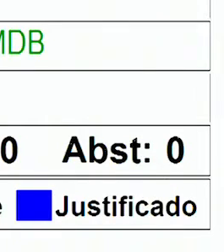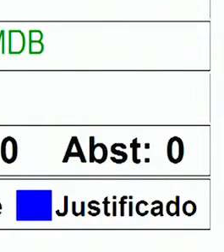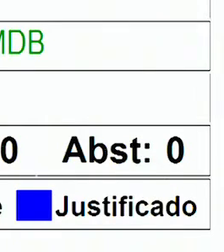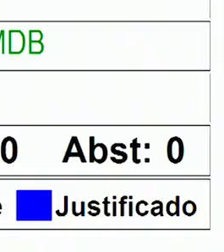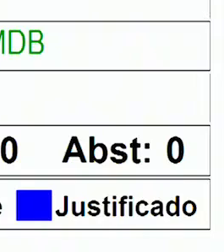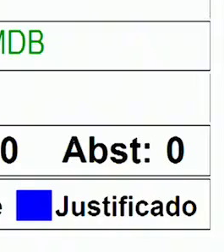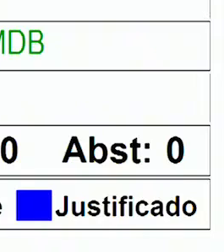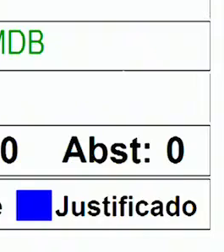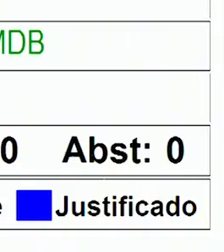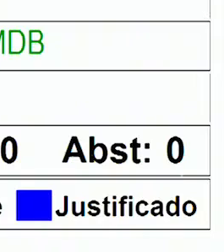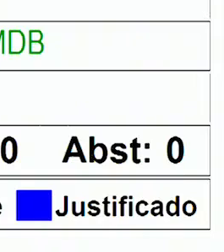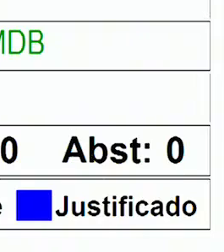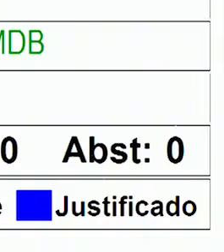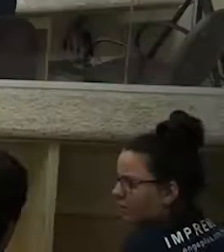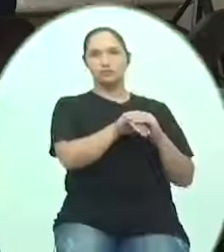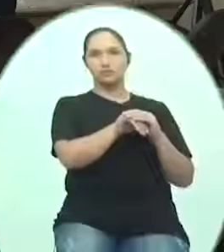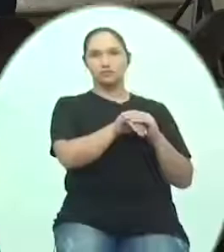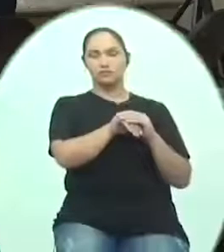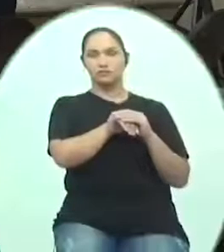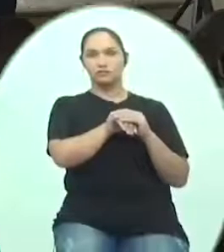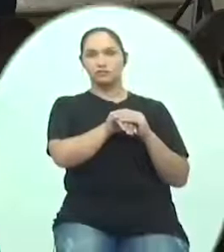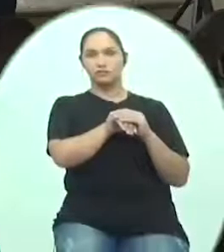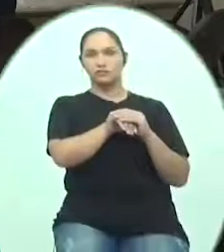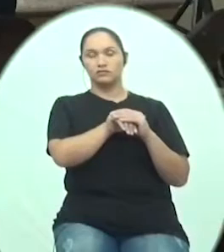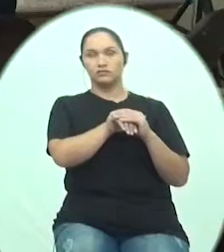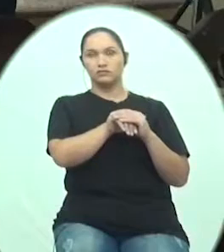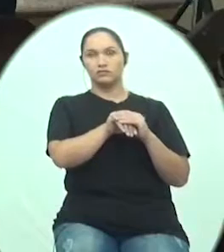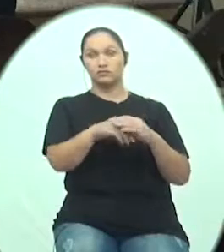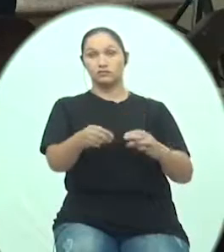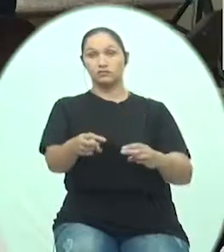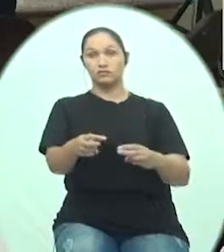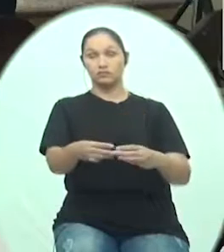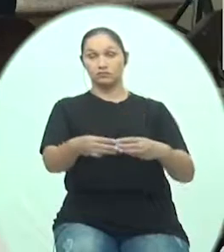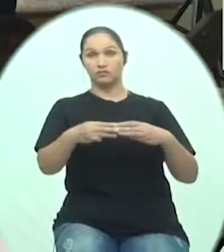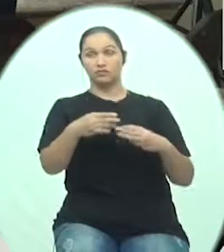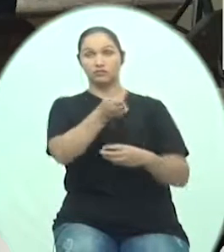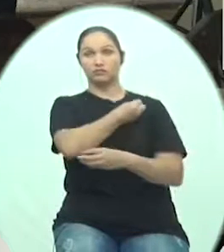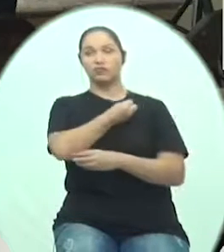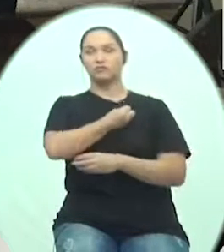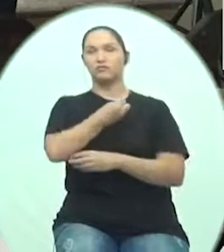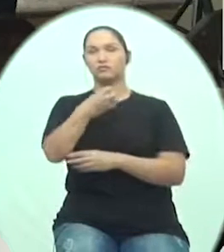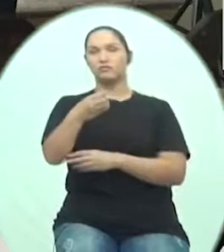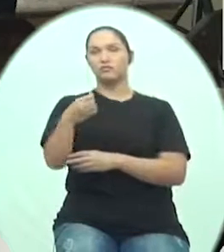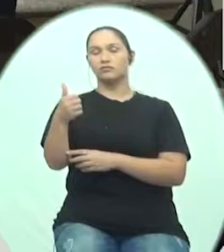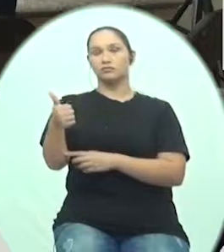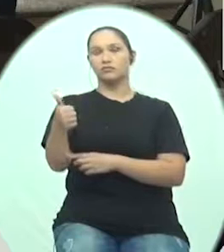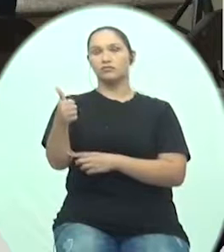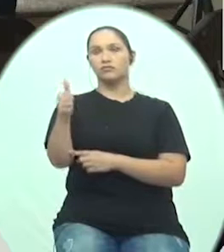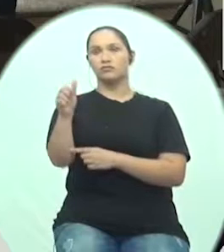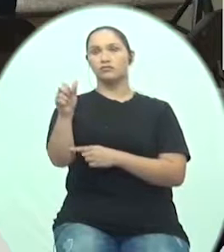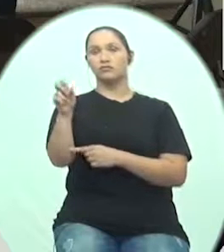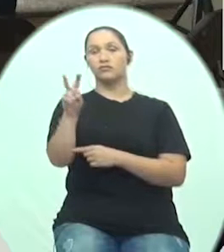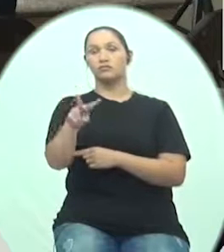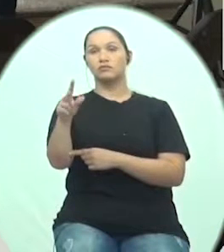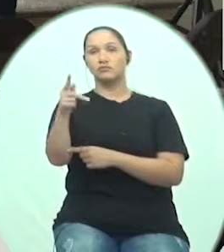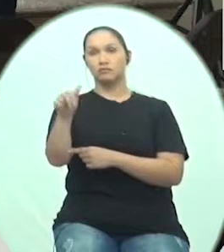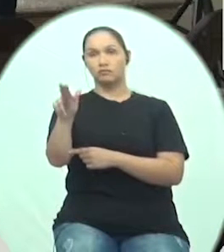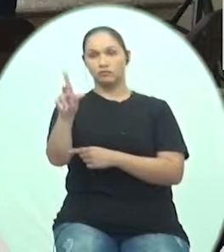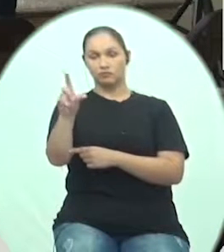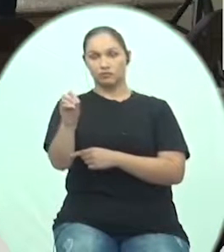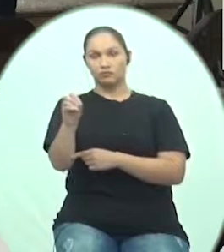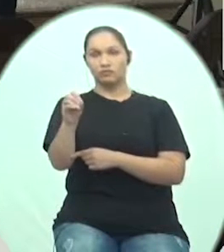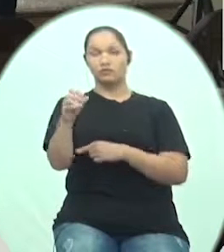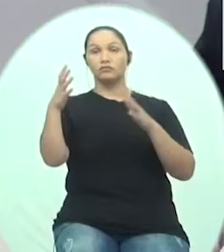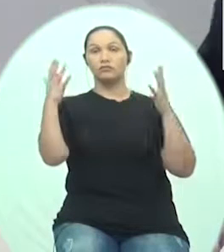em única discussão e votação A Moção 001 de2020 de autoria do vereador José Paulo ferrar